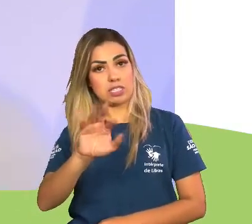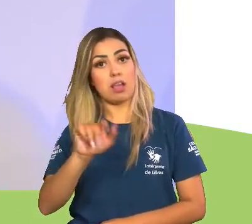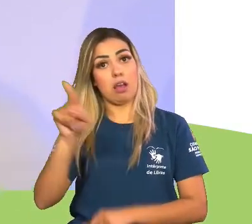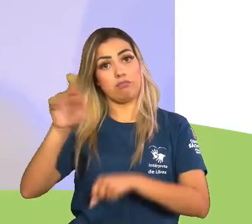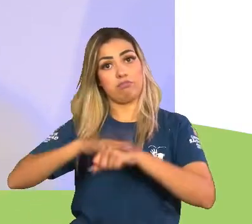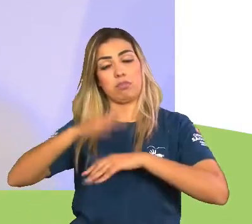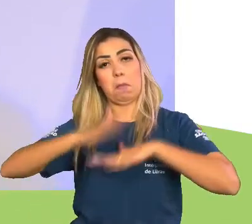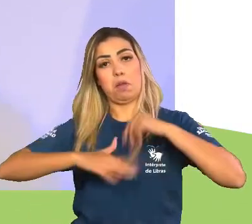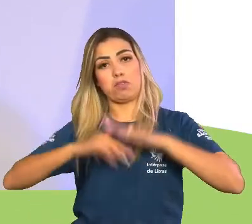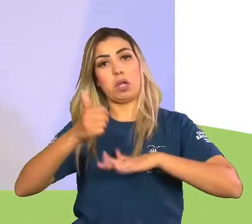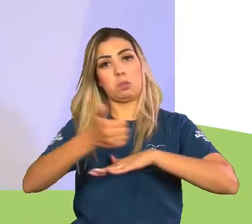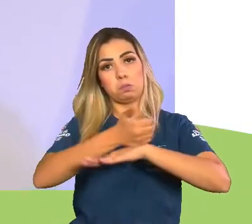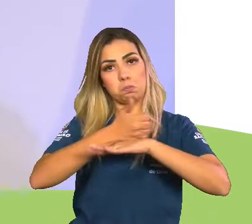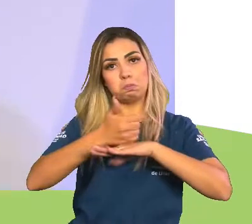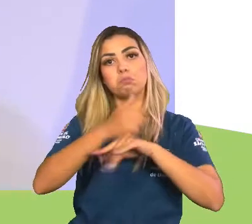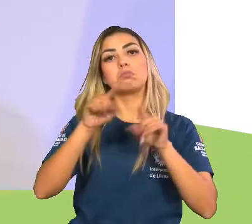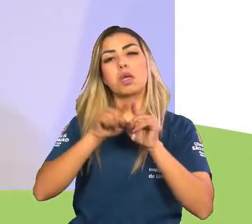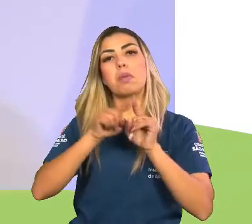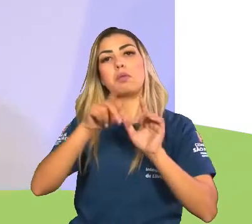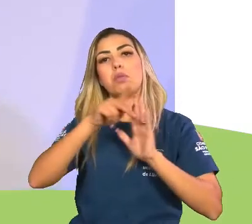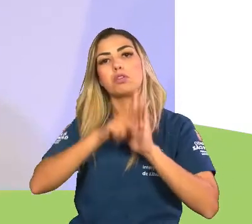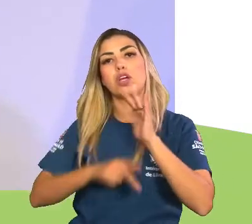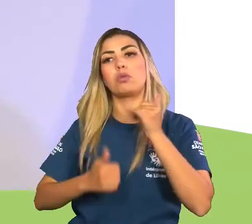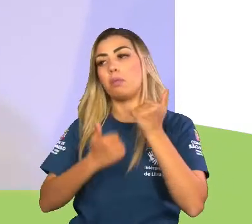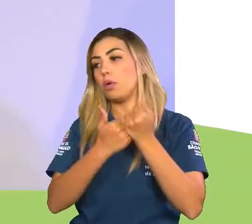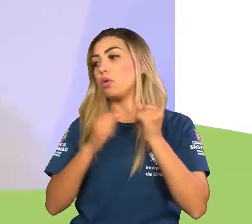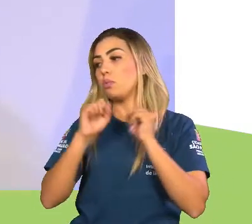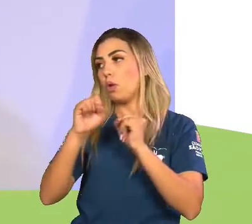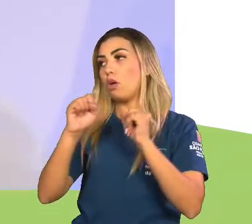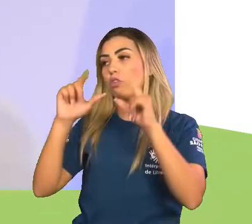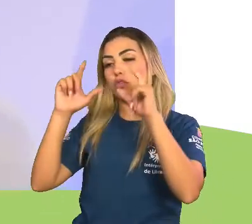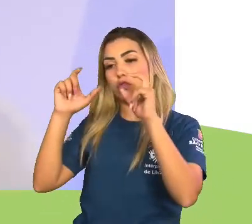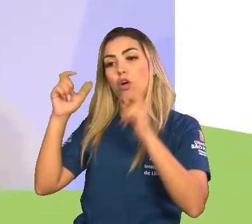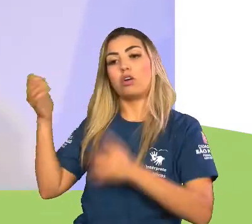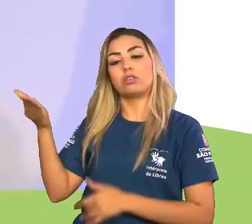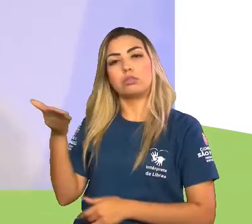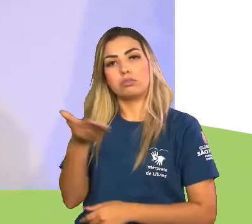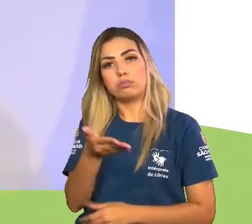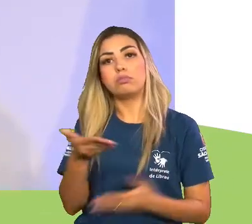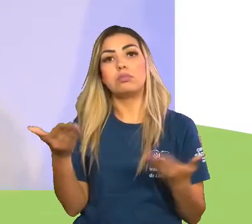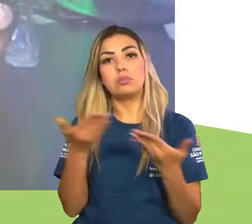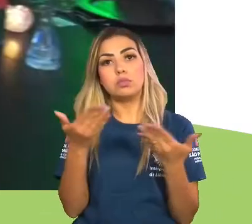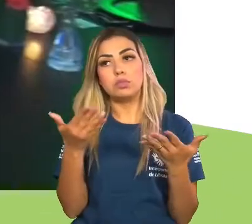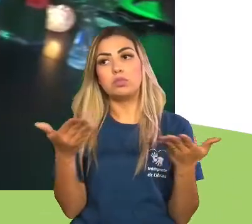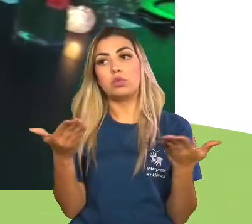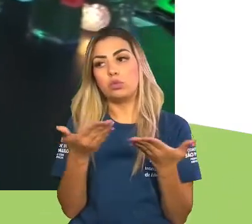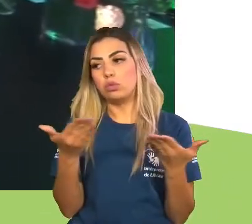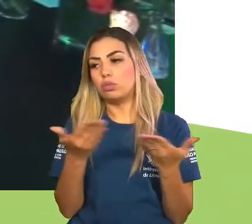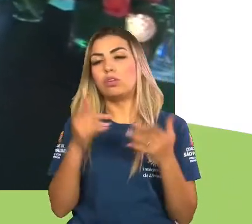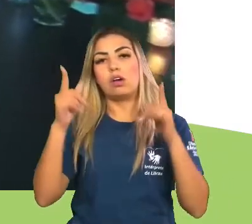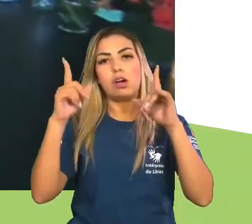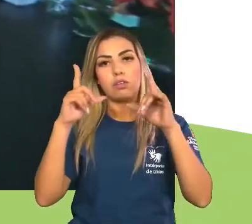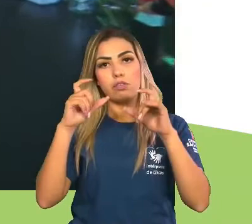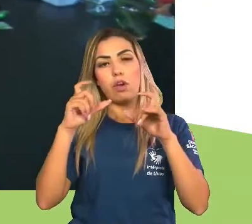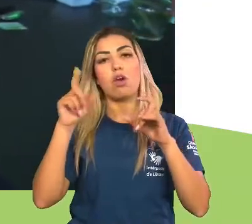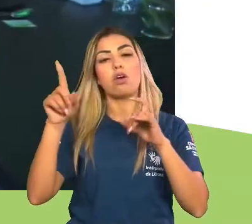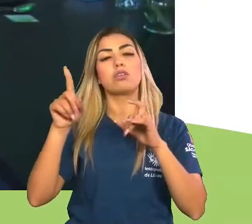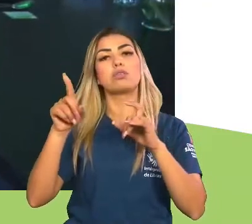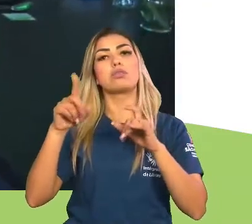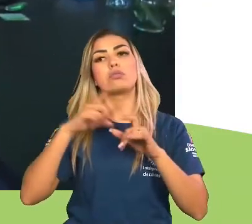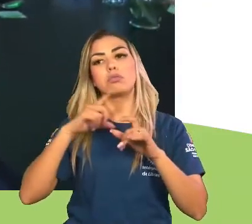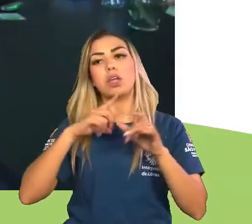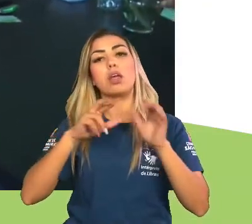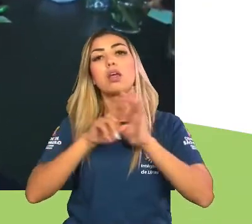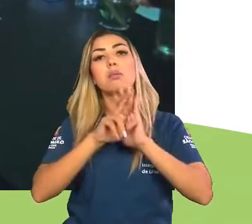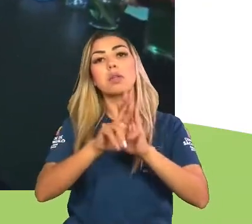por favor, venha aqui para que a gente possa, de fato, tirar uma foto. Porque nessa foto de hoje você representa todos os fisioterapeutas